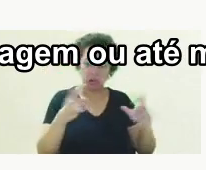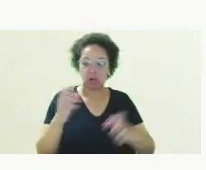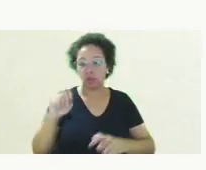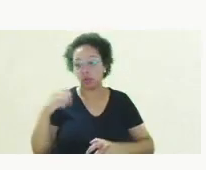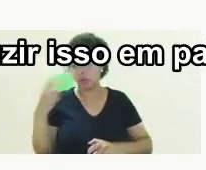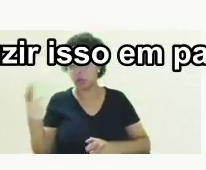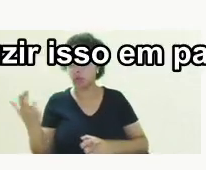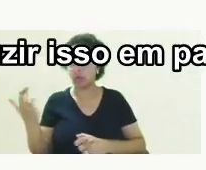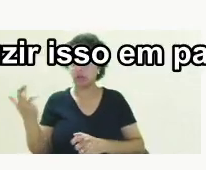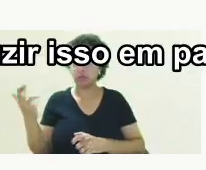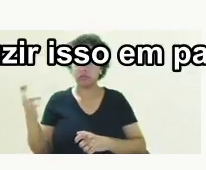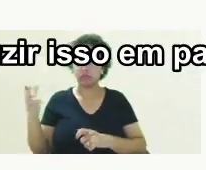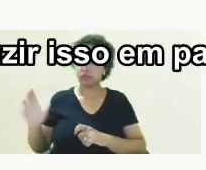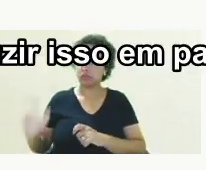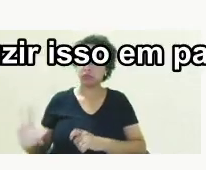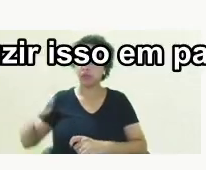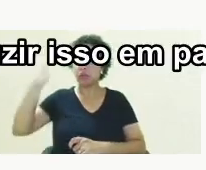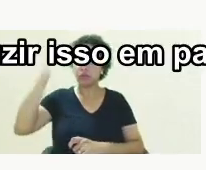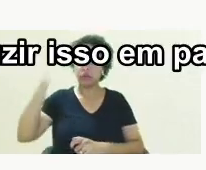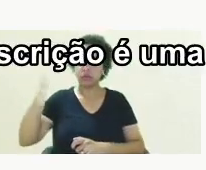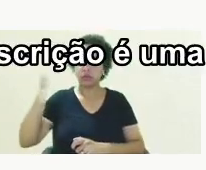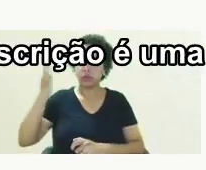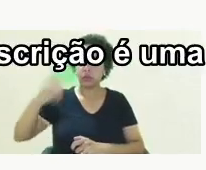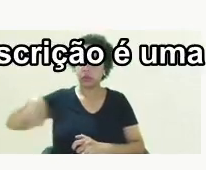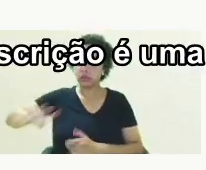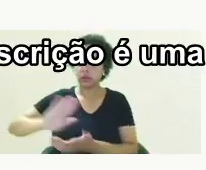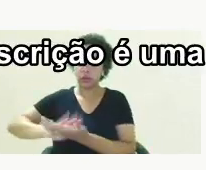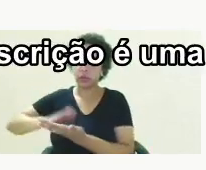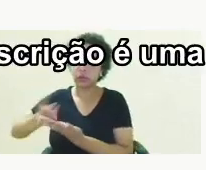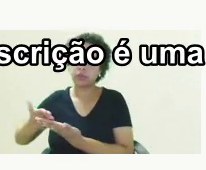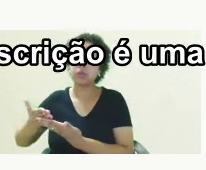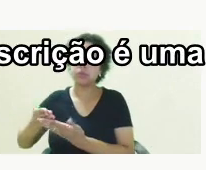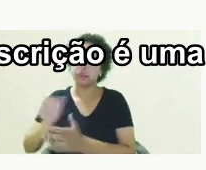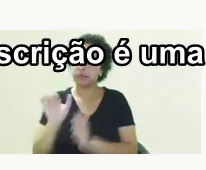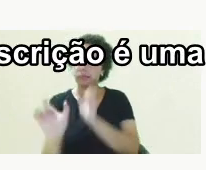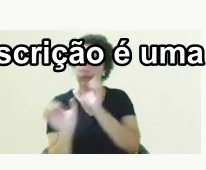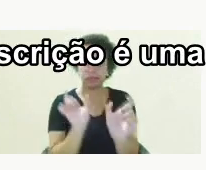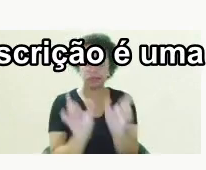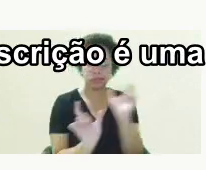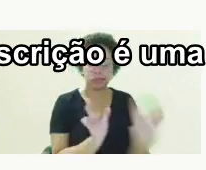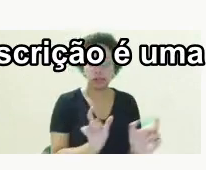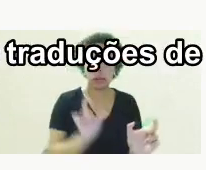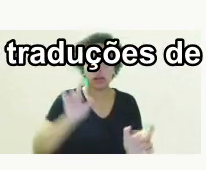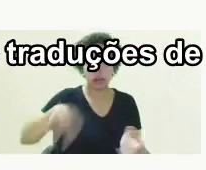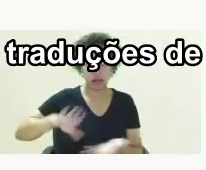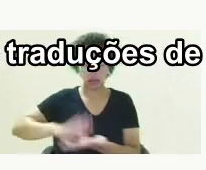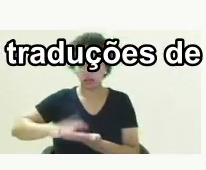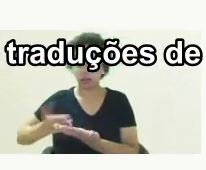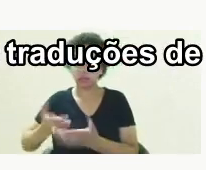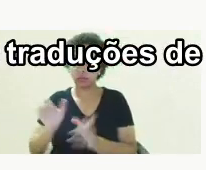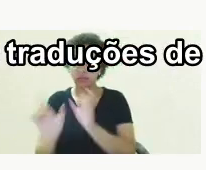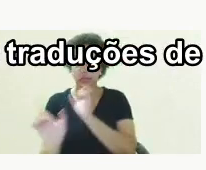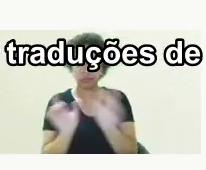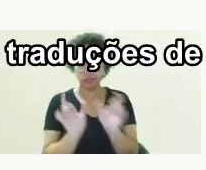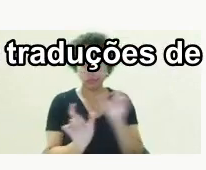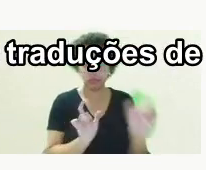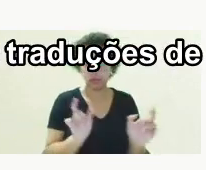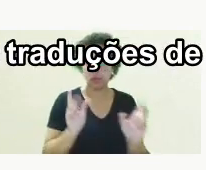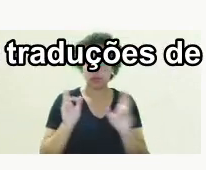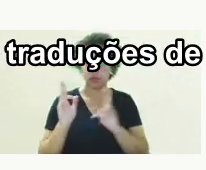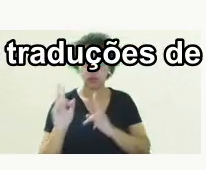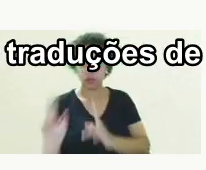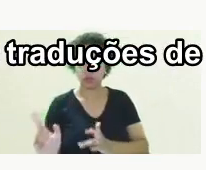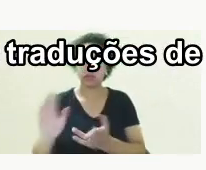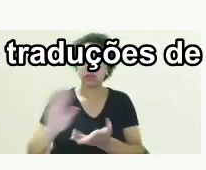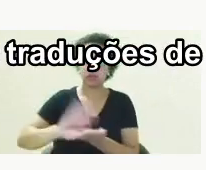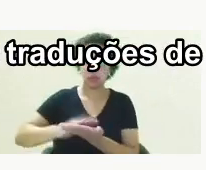visual, e vamos traduzir isso em palavras, né? Então, a audiodescrição é uma tradução, assim como temos outras